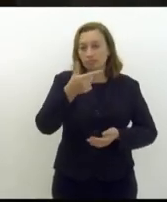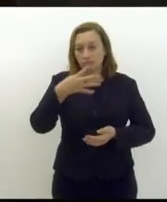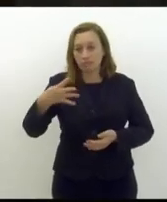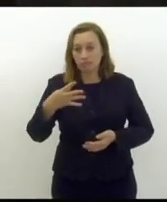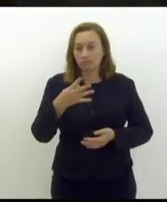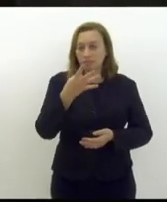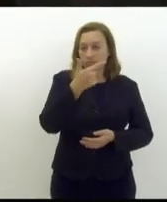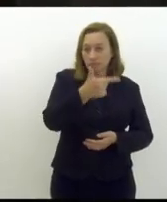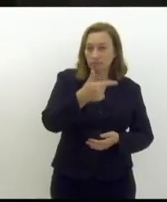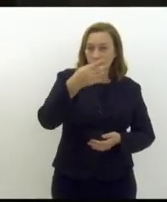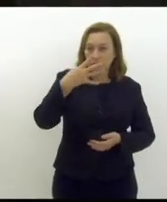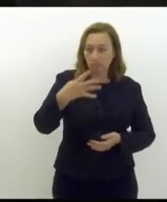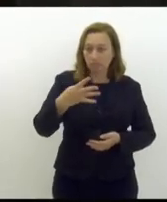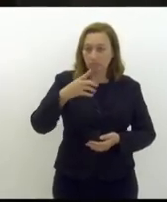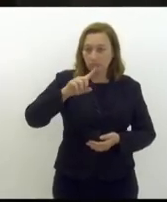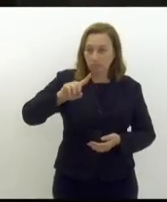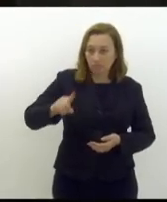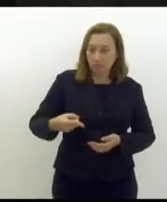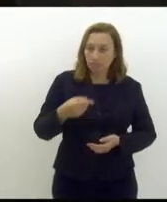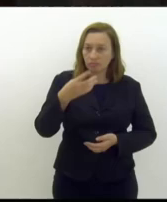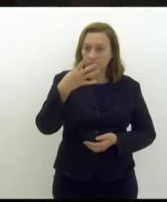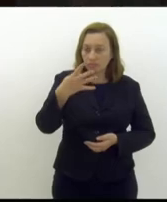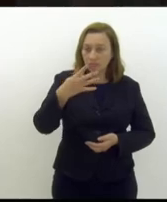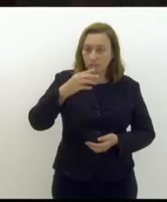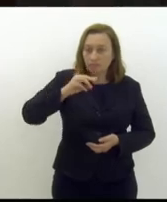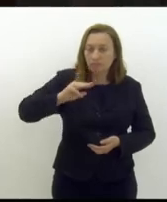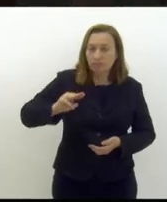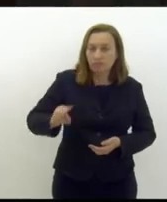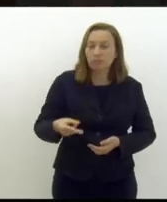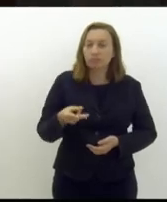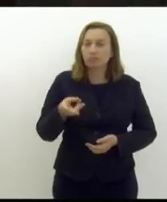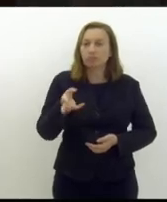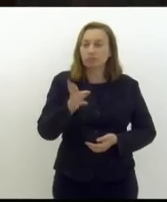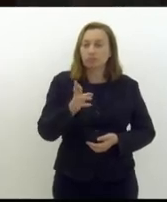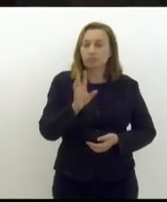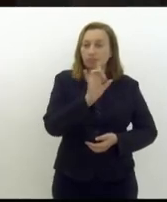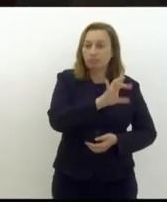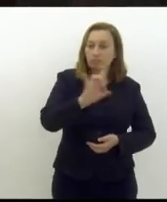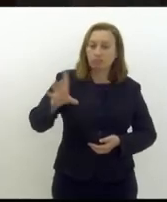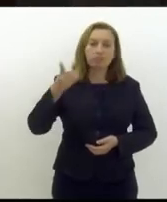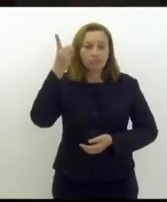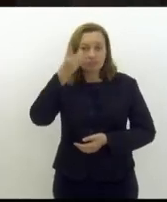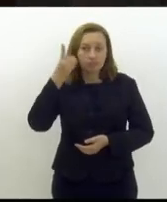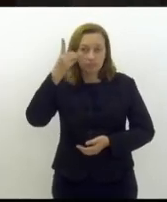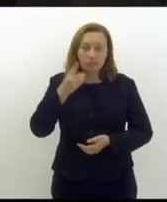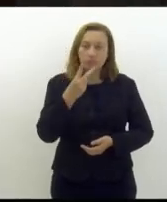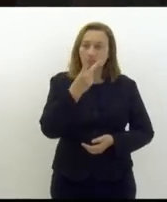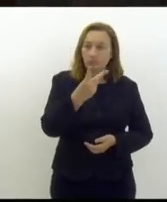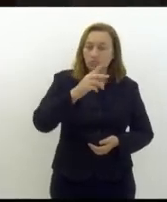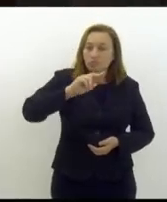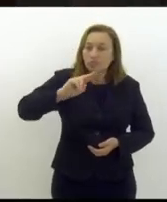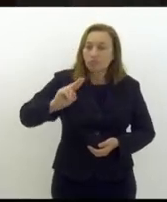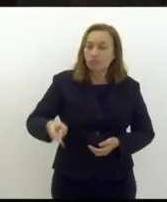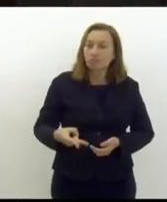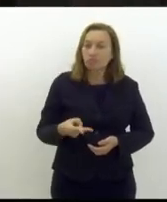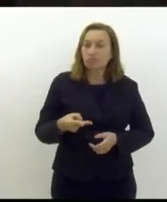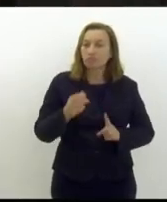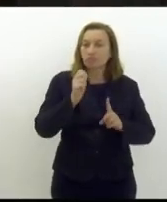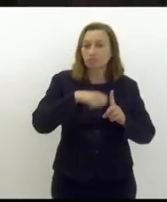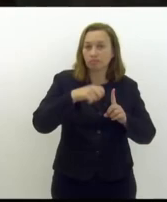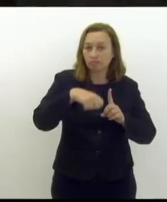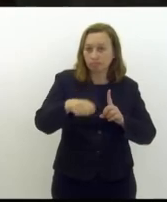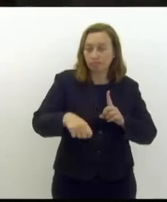24,4 milhões de reais por ano por Deputado ou seja dois milhões de reais por mês